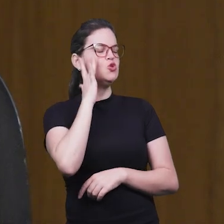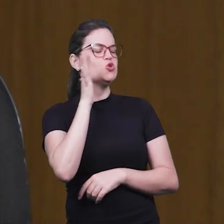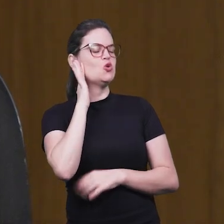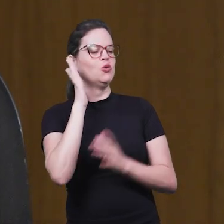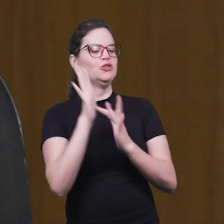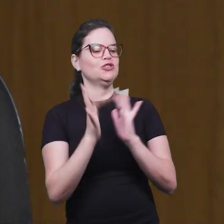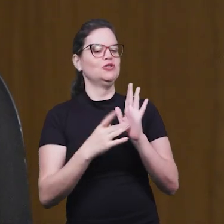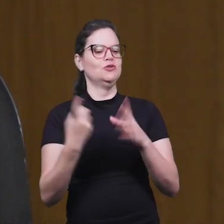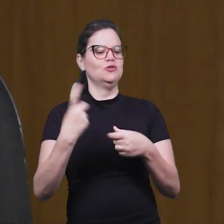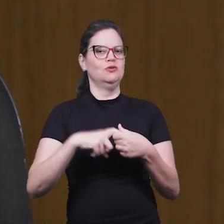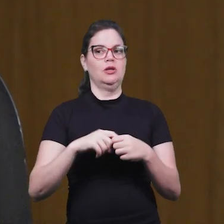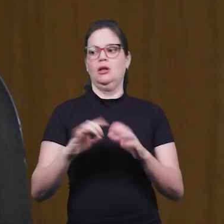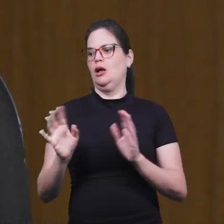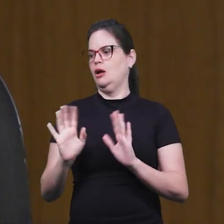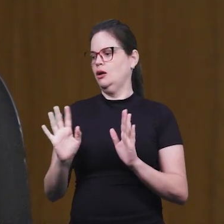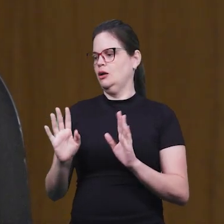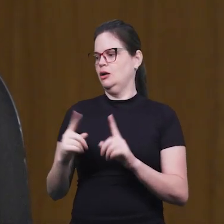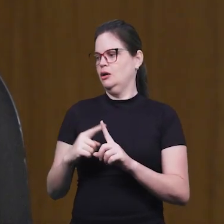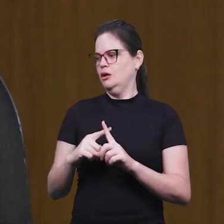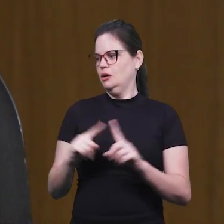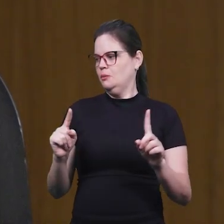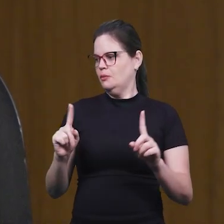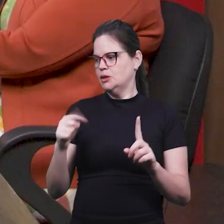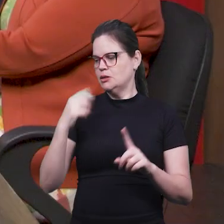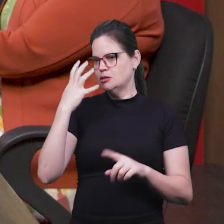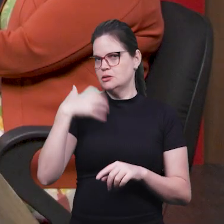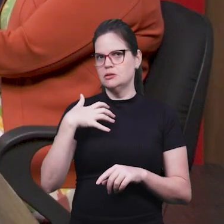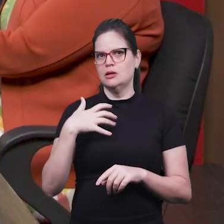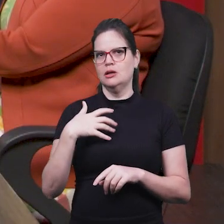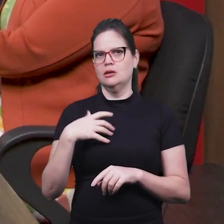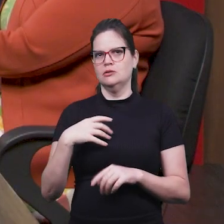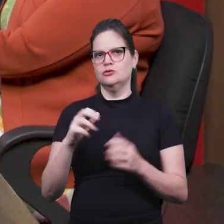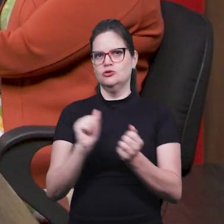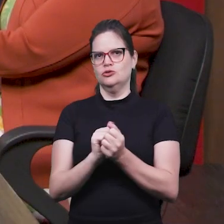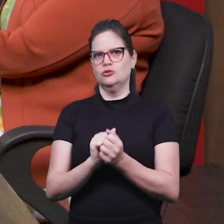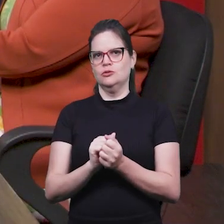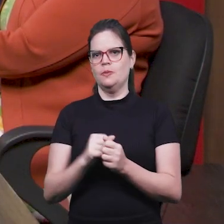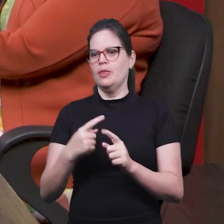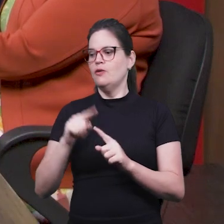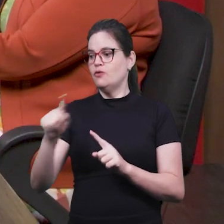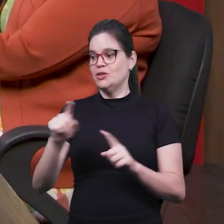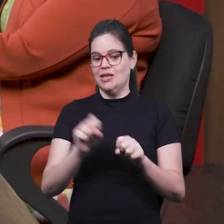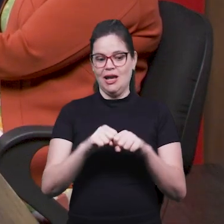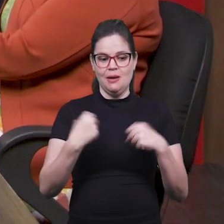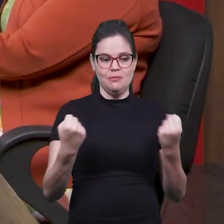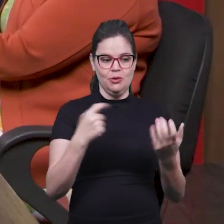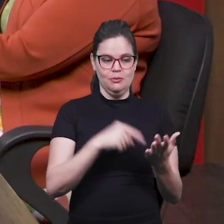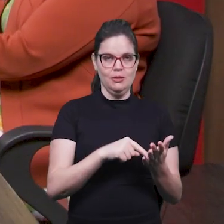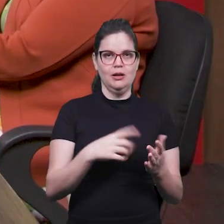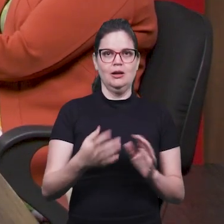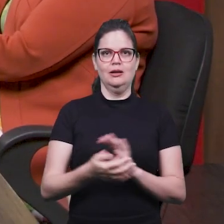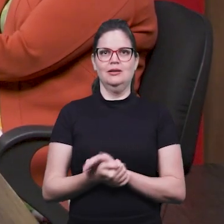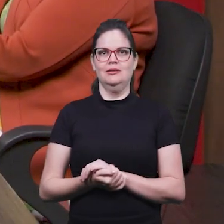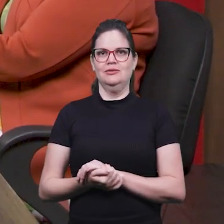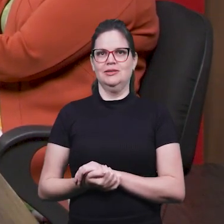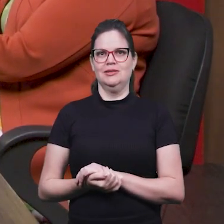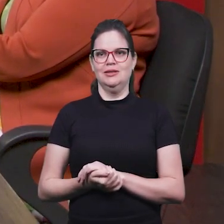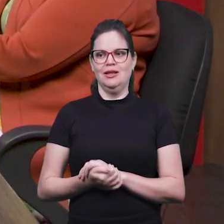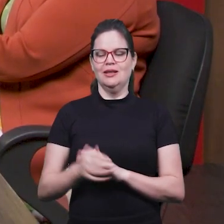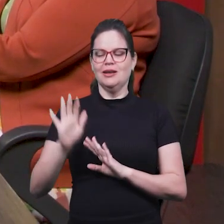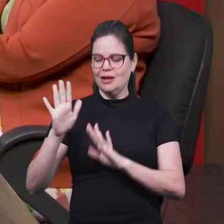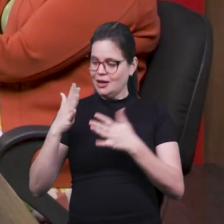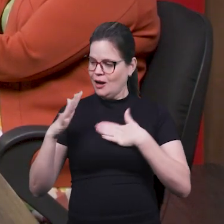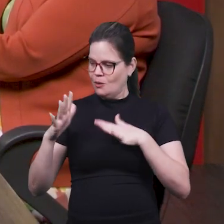tive um sonho que Jesus voltava. Mas era com Cecéia, o sonho foi com você. Você abriu a palavra e disse assim, não entreis